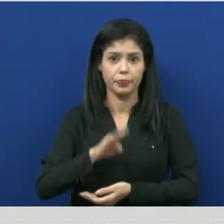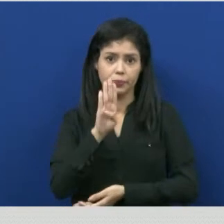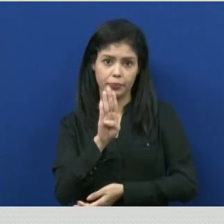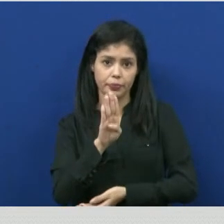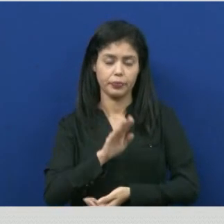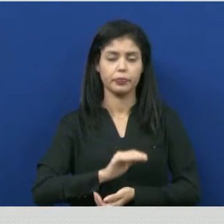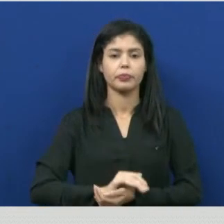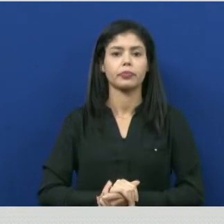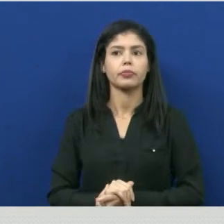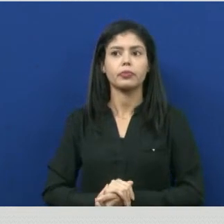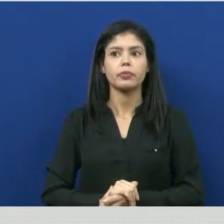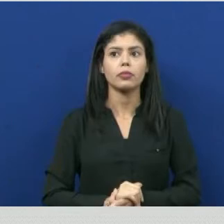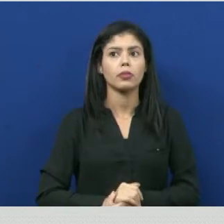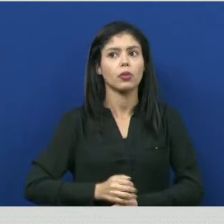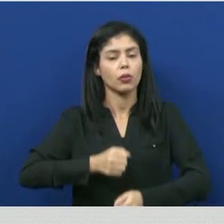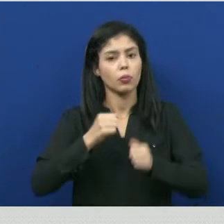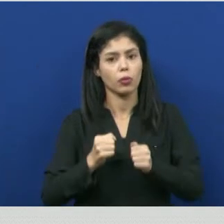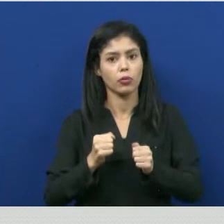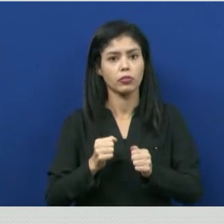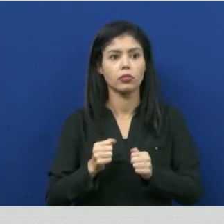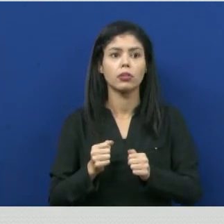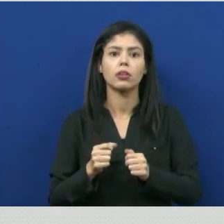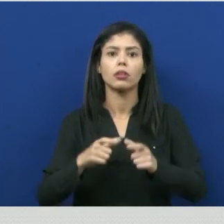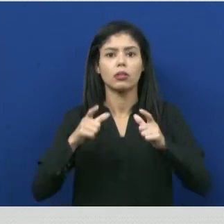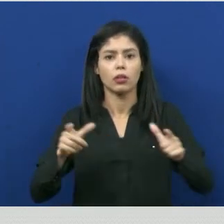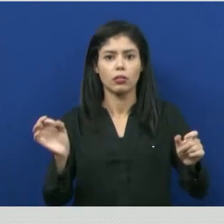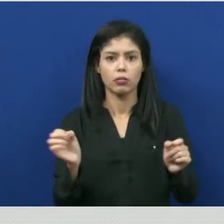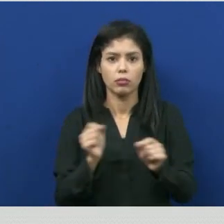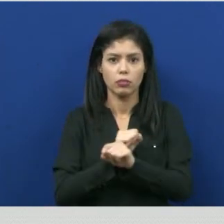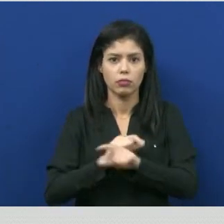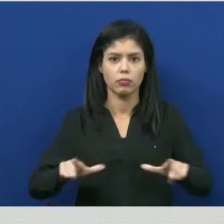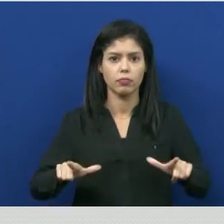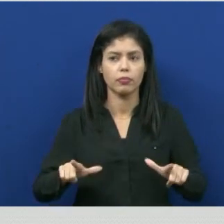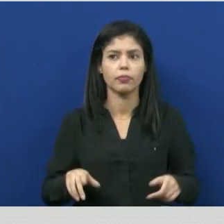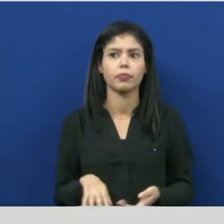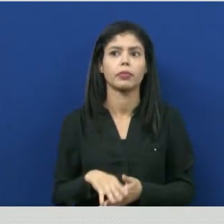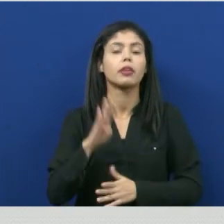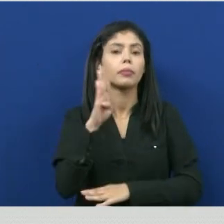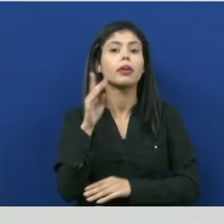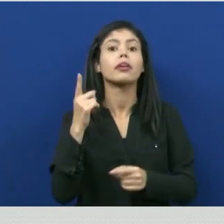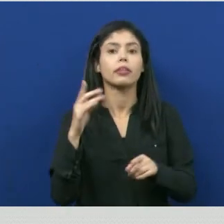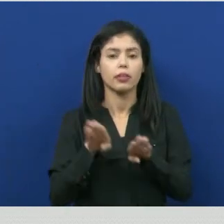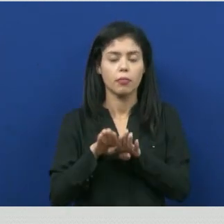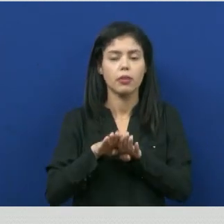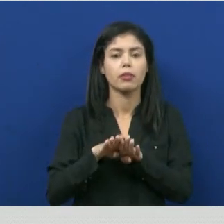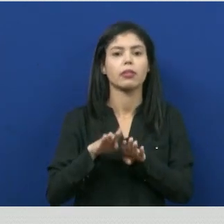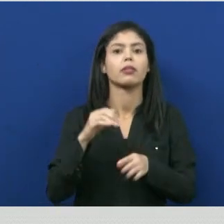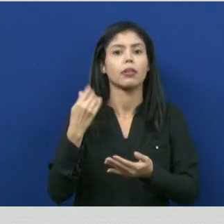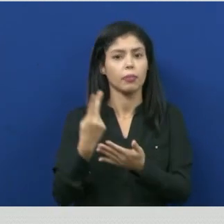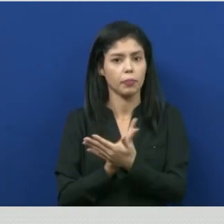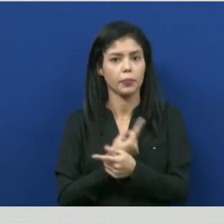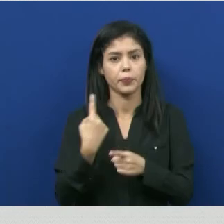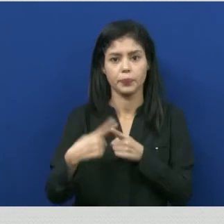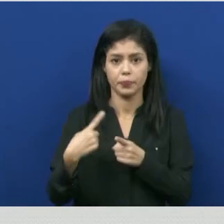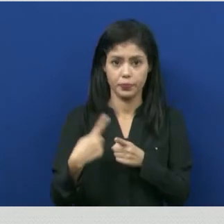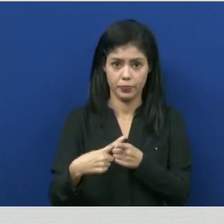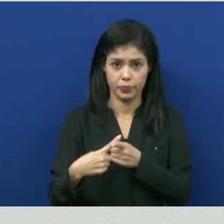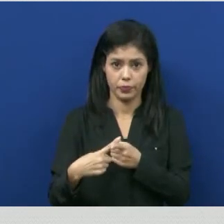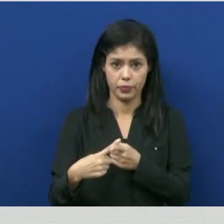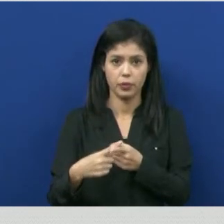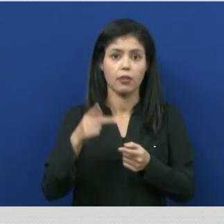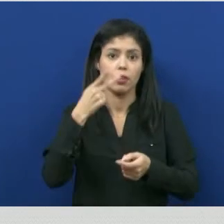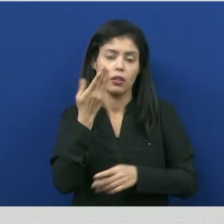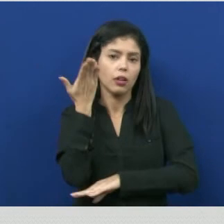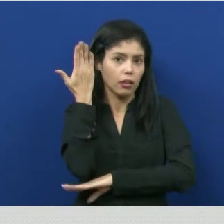B. Pode ocorrer apenas no vácuo. Nesse caso, a letra B também está incorreta, porque eu